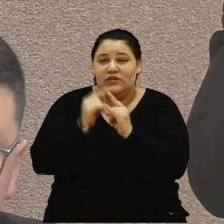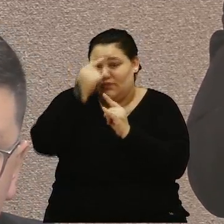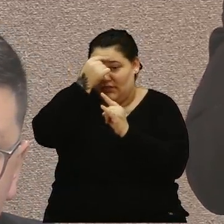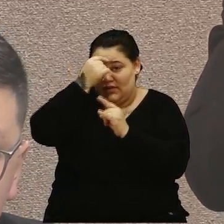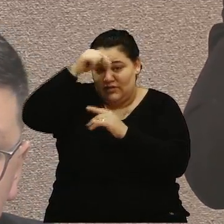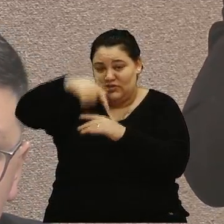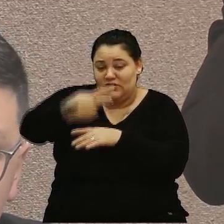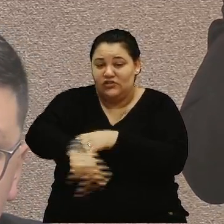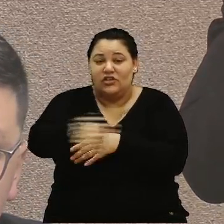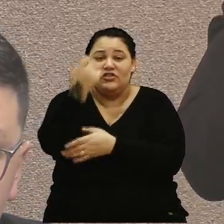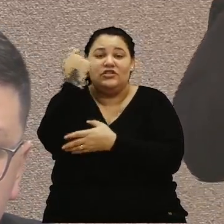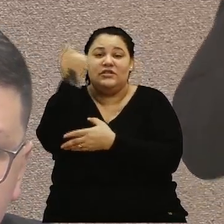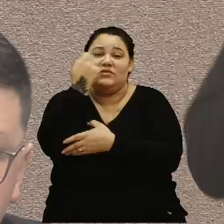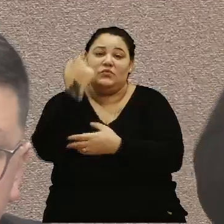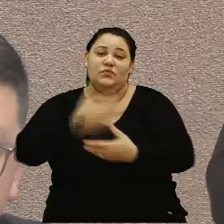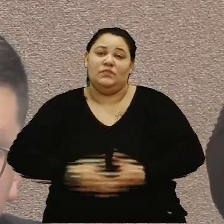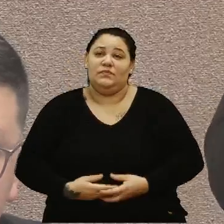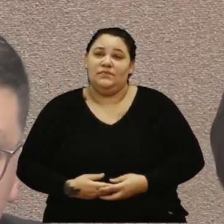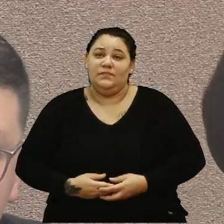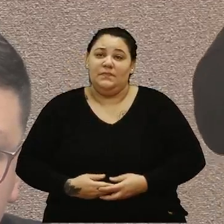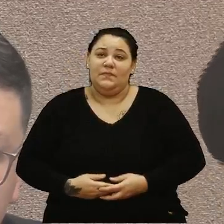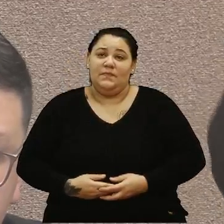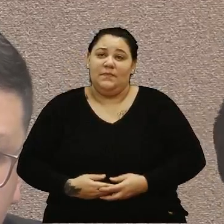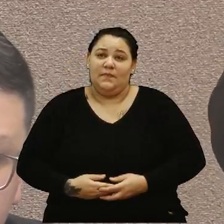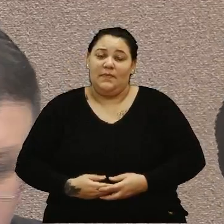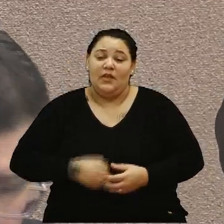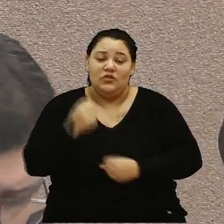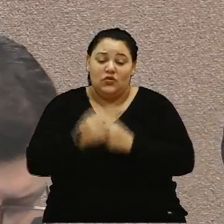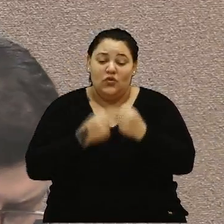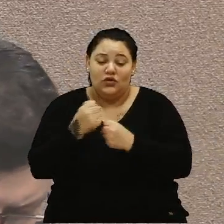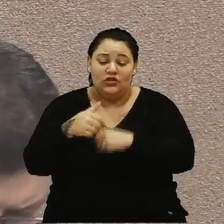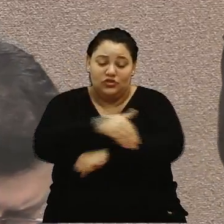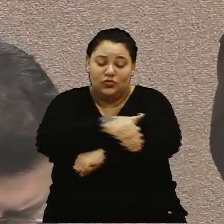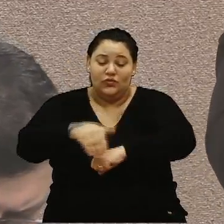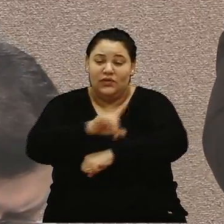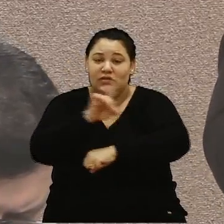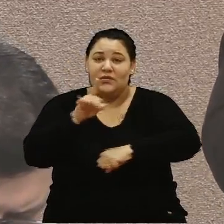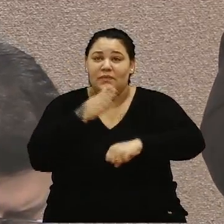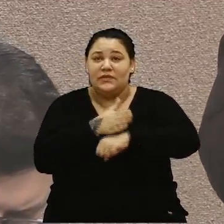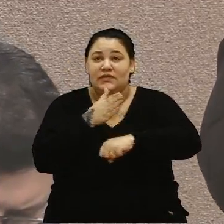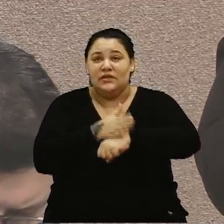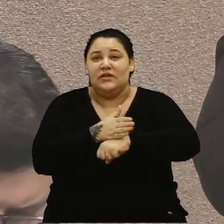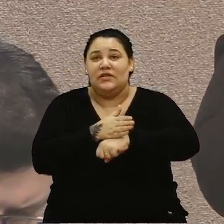Sul. E os corredores de rua não serão incluídos, porque eu não atravessei o